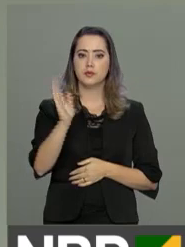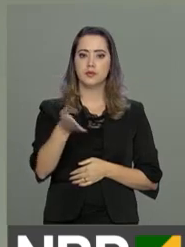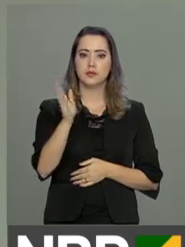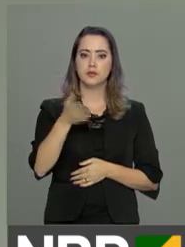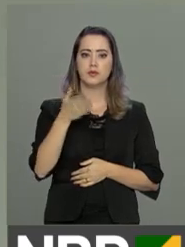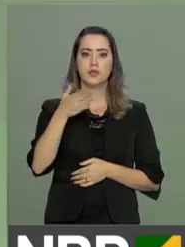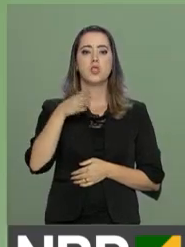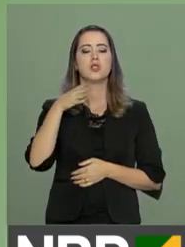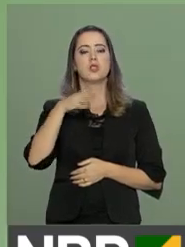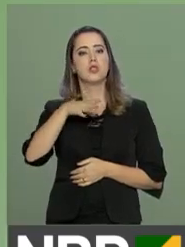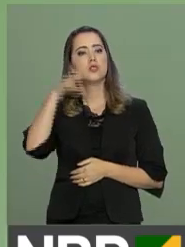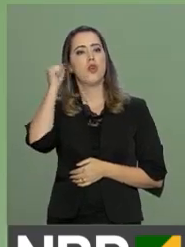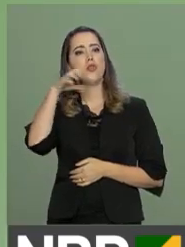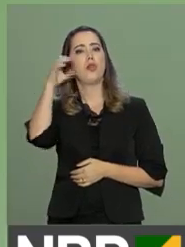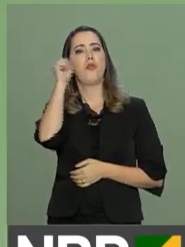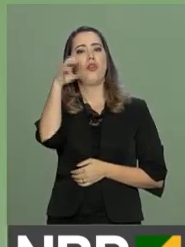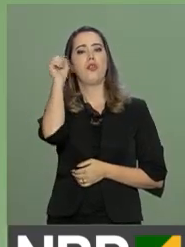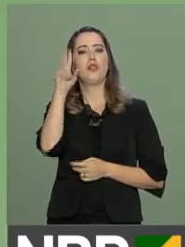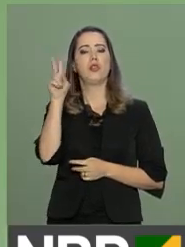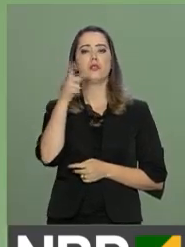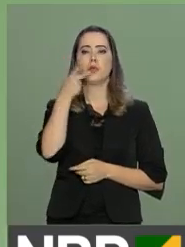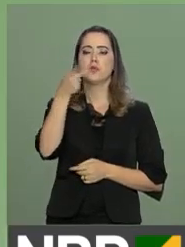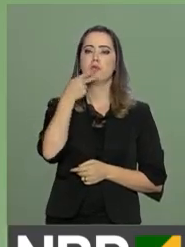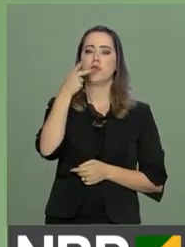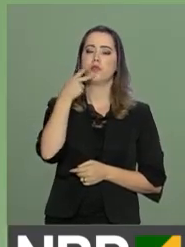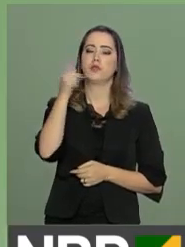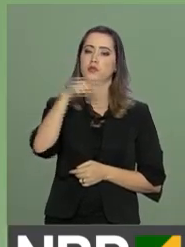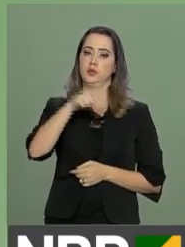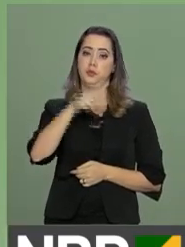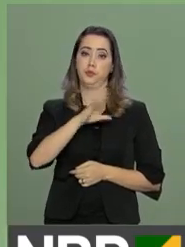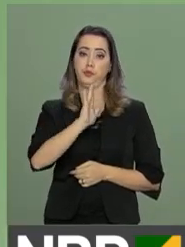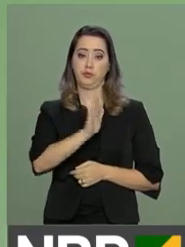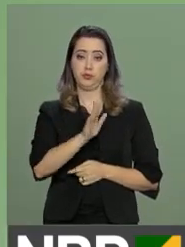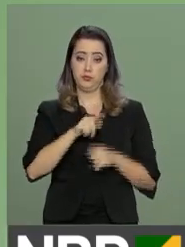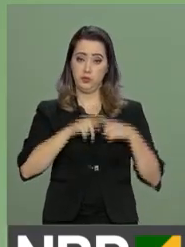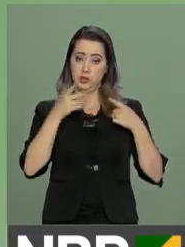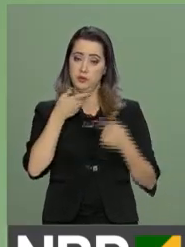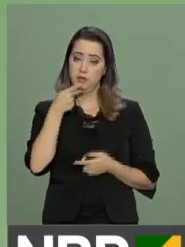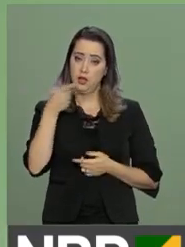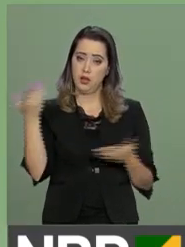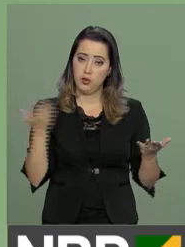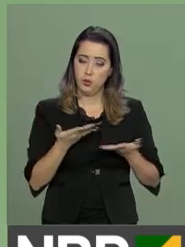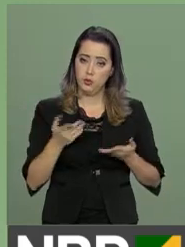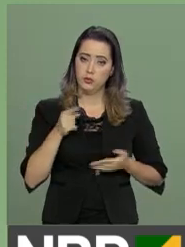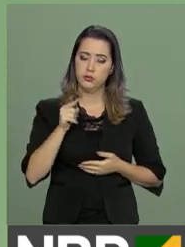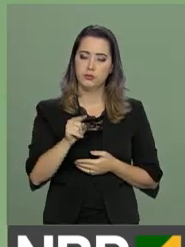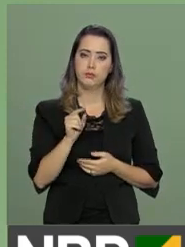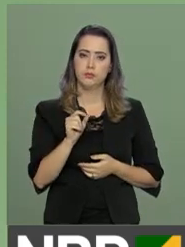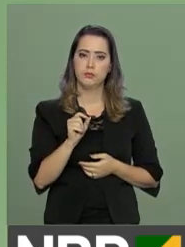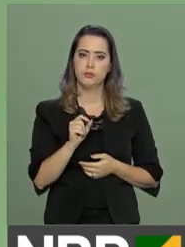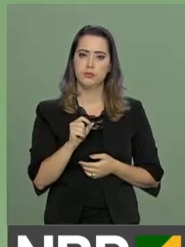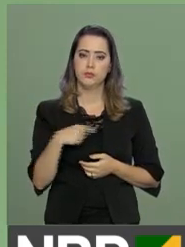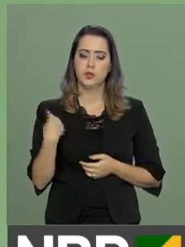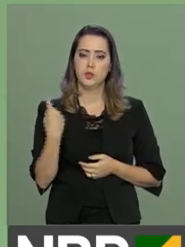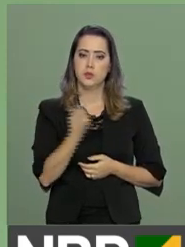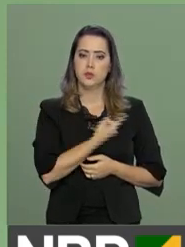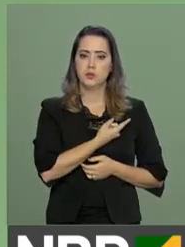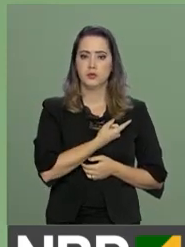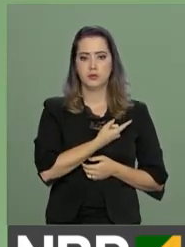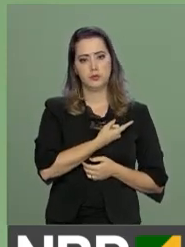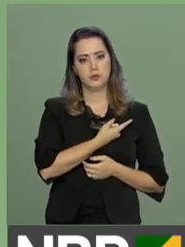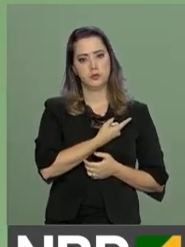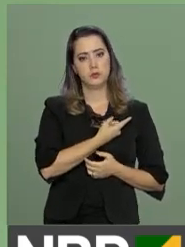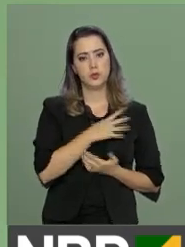já ouviram muitos oradores, mas eu quero dizer que nós